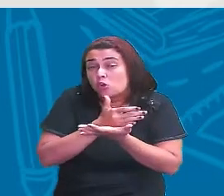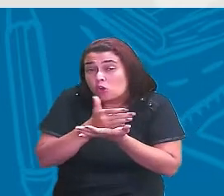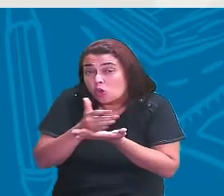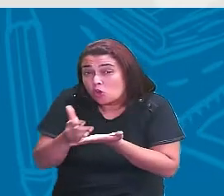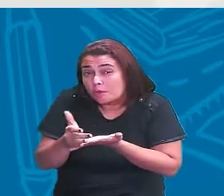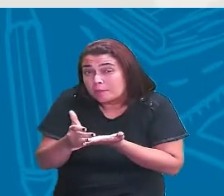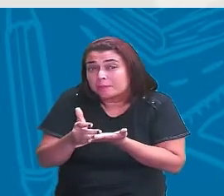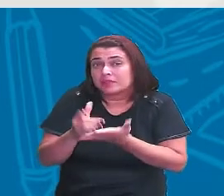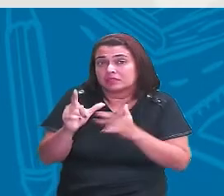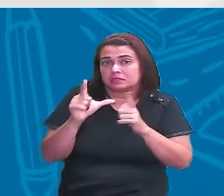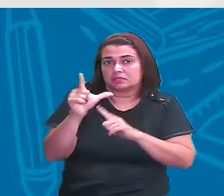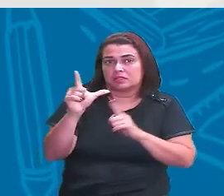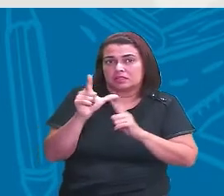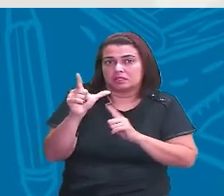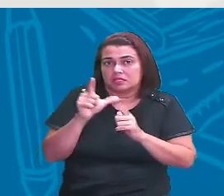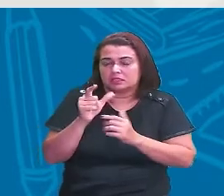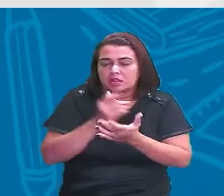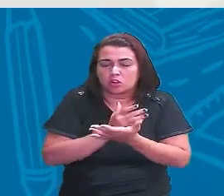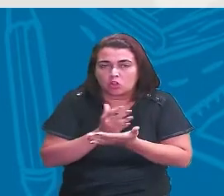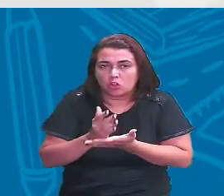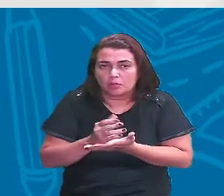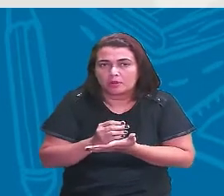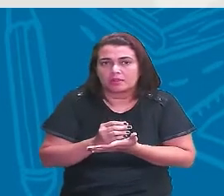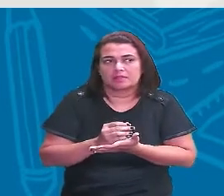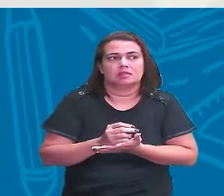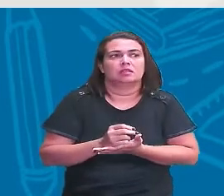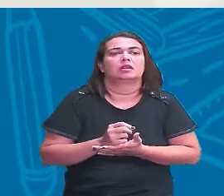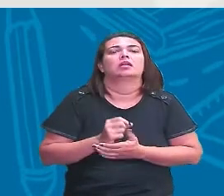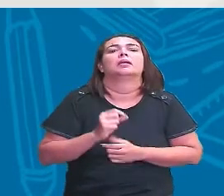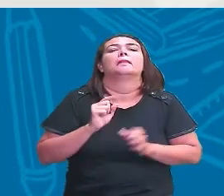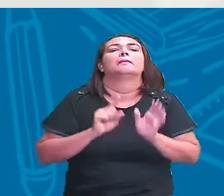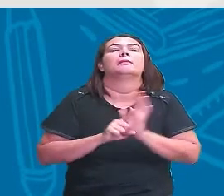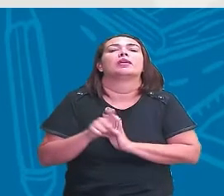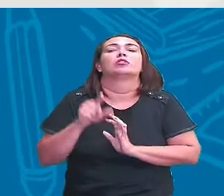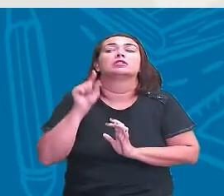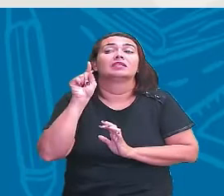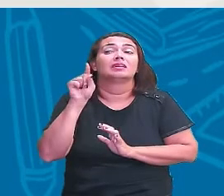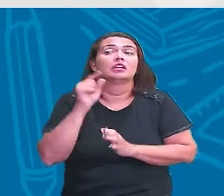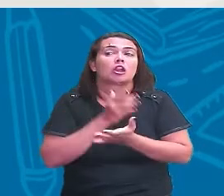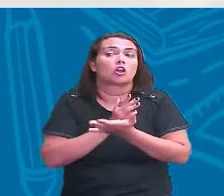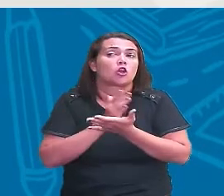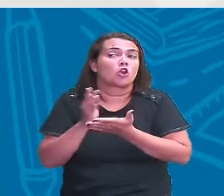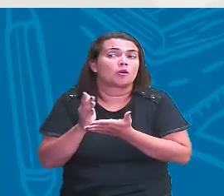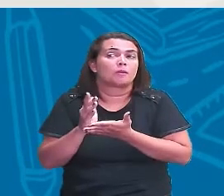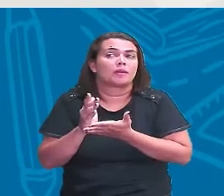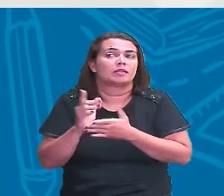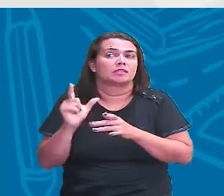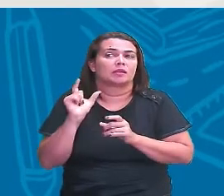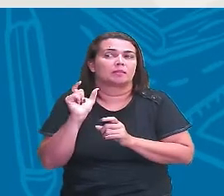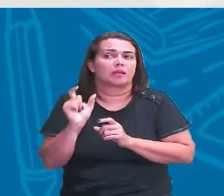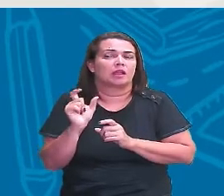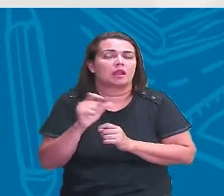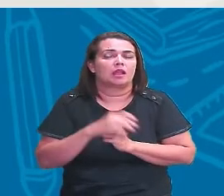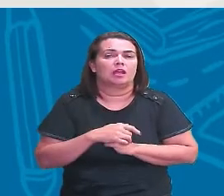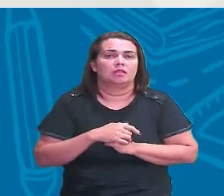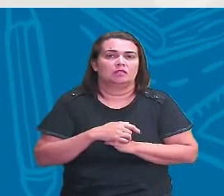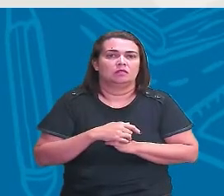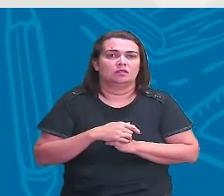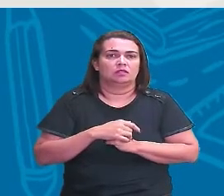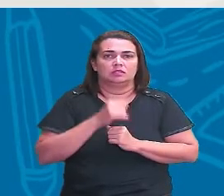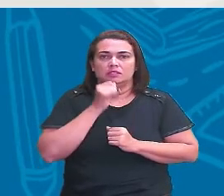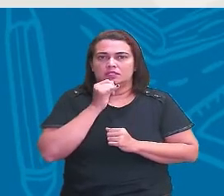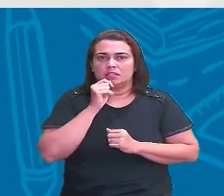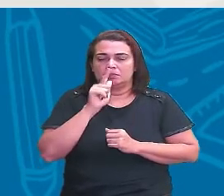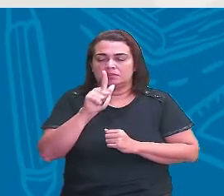gente chama. Quando a sua professora fala qual é a letra inicial da palavra gato, é a letrinha G, a letra